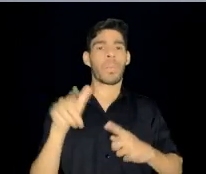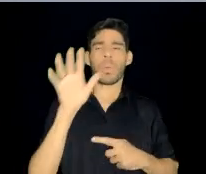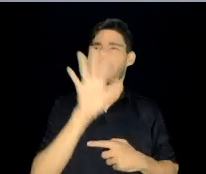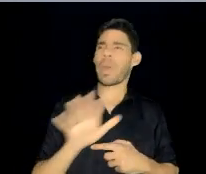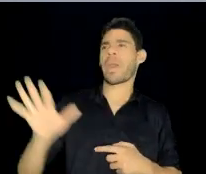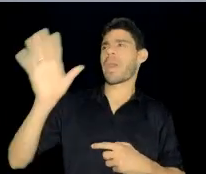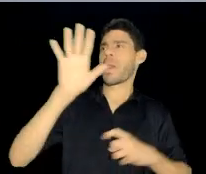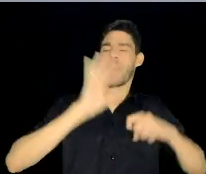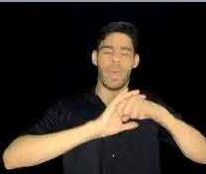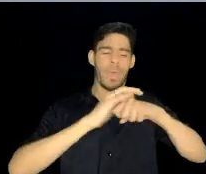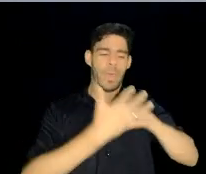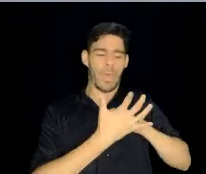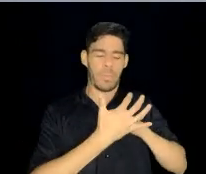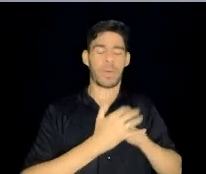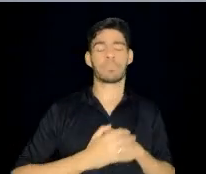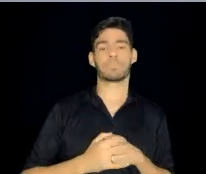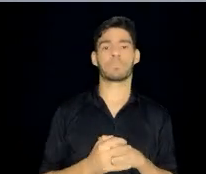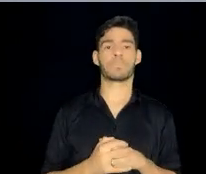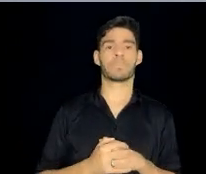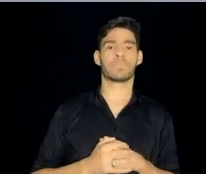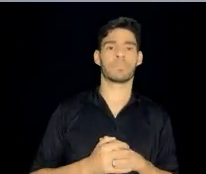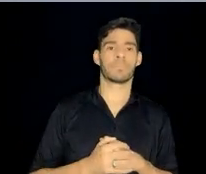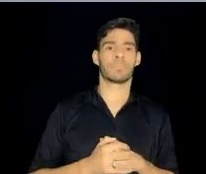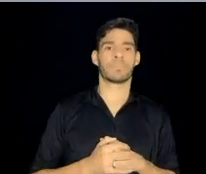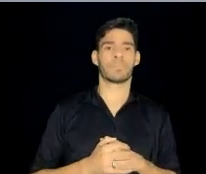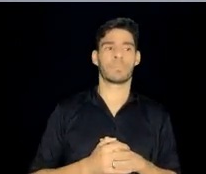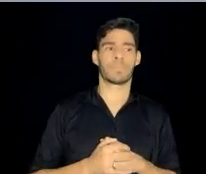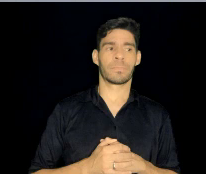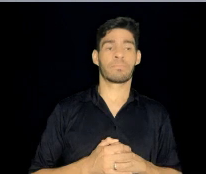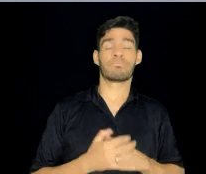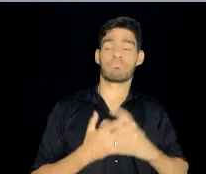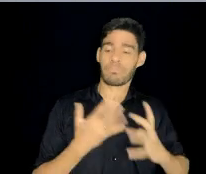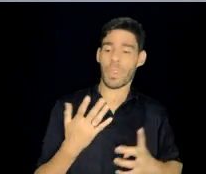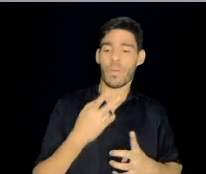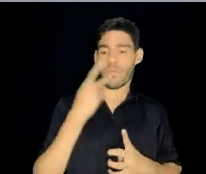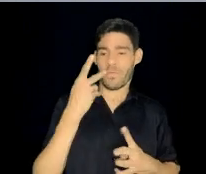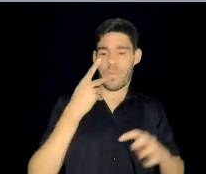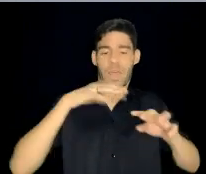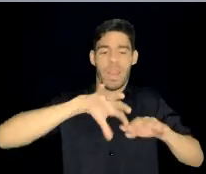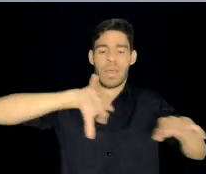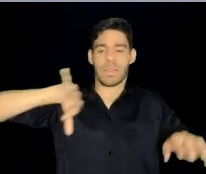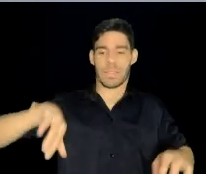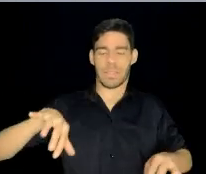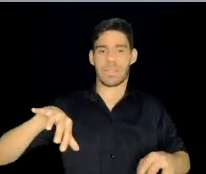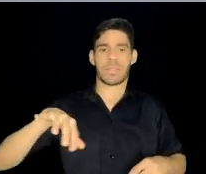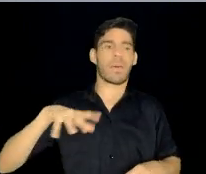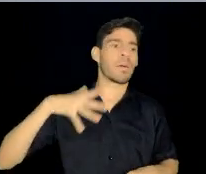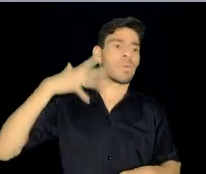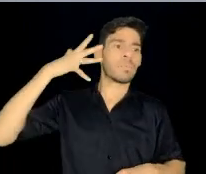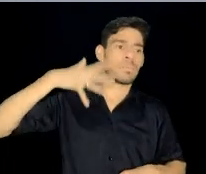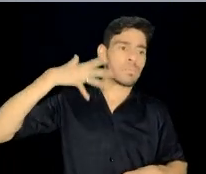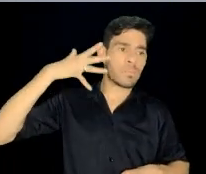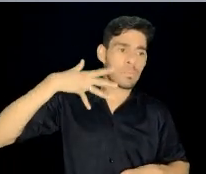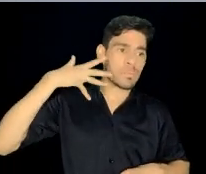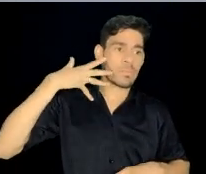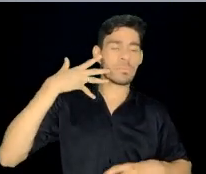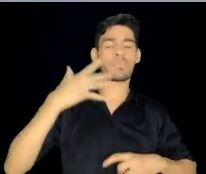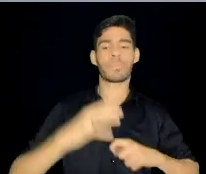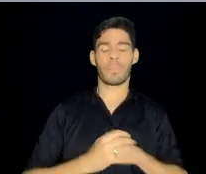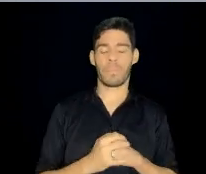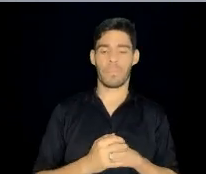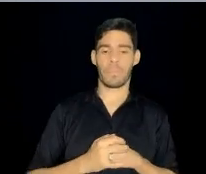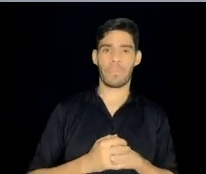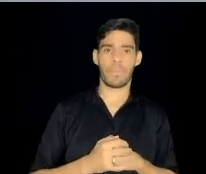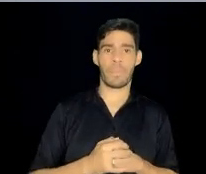toda essa crise gerada pelo Covid-19. Né? Então eu vou fazer a divisão aqui da